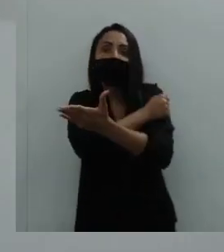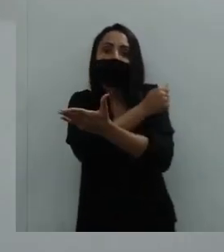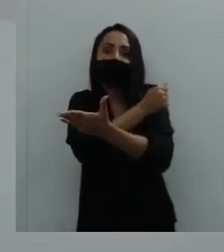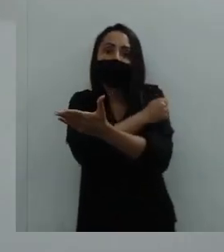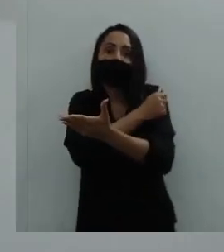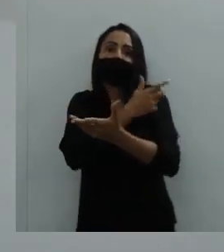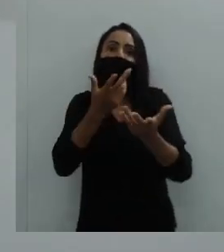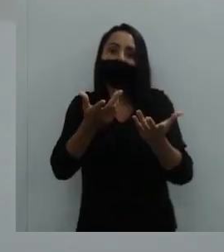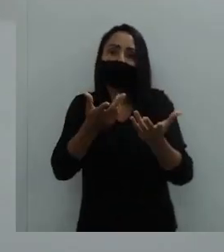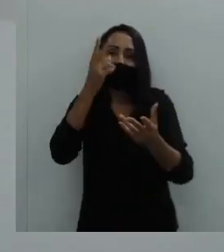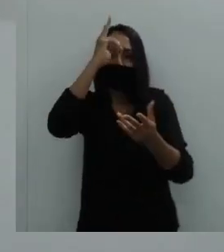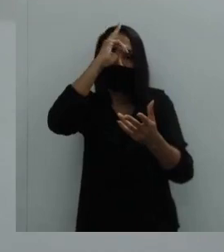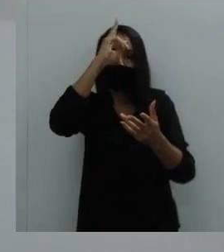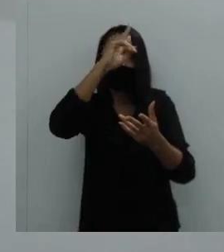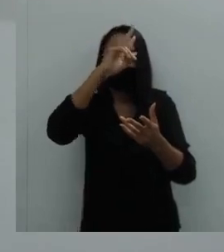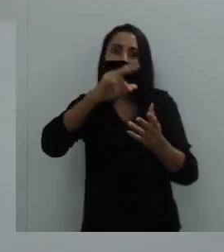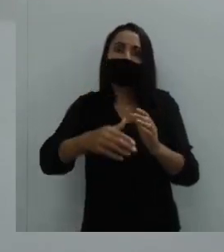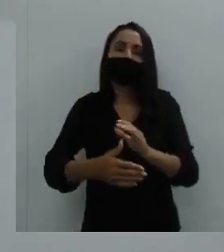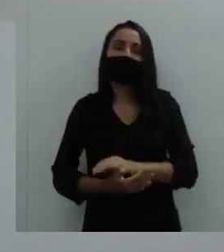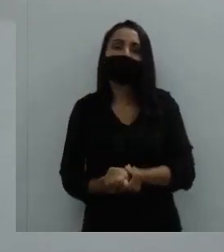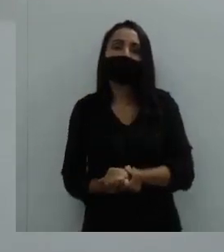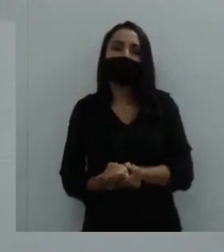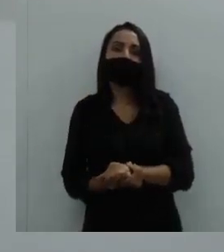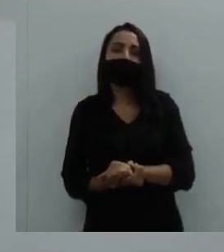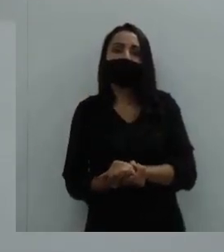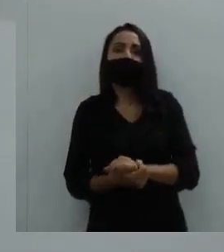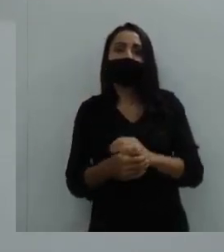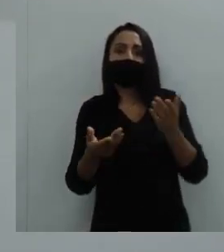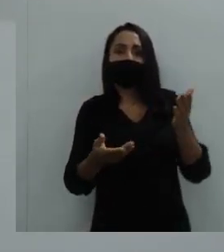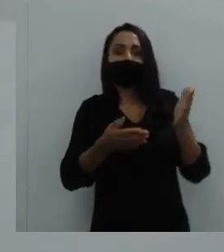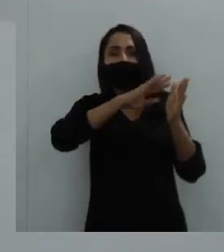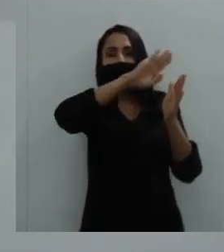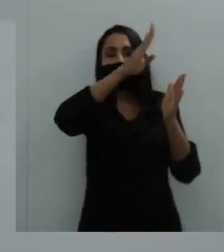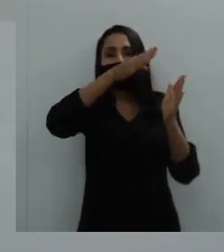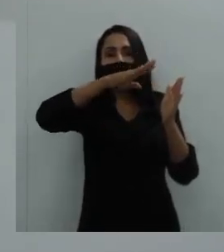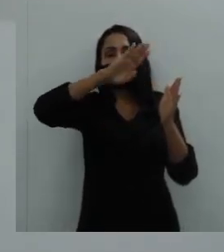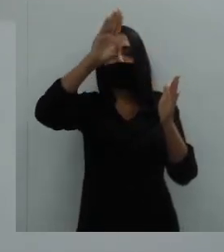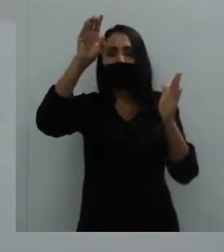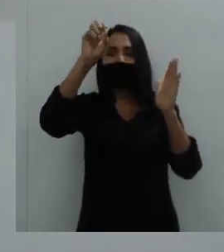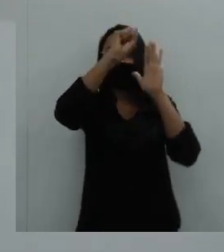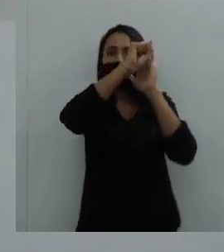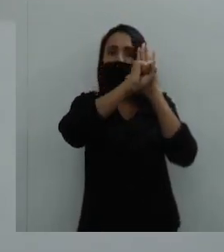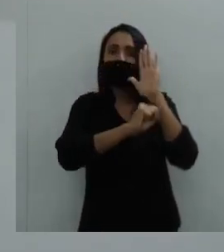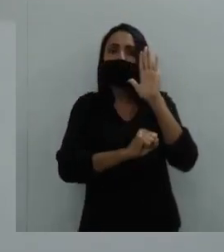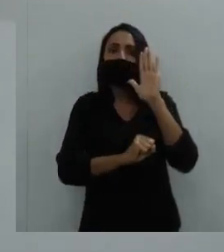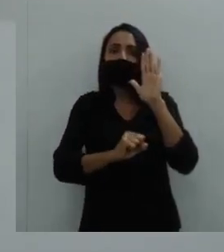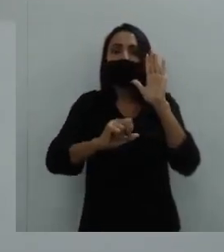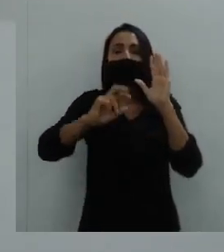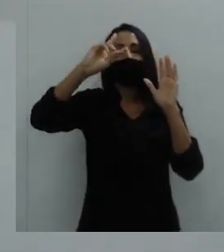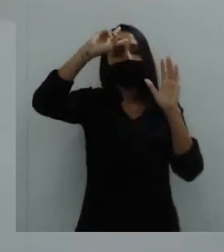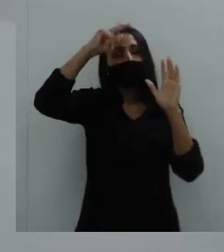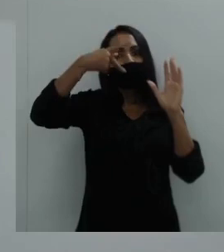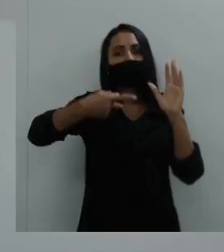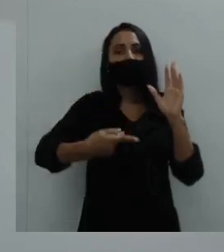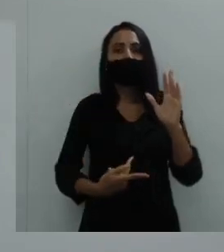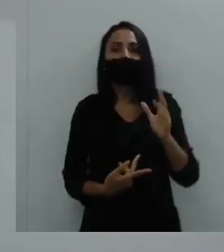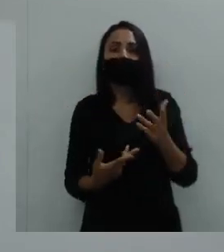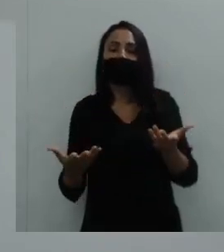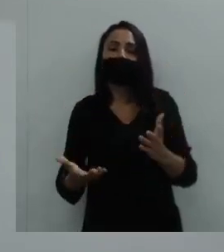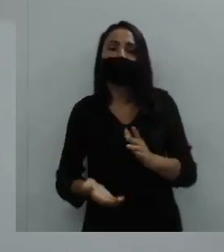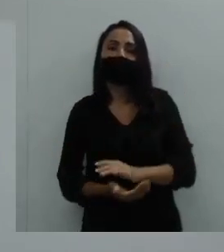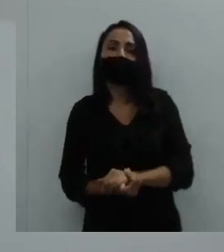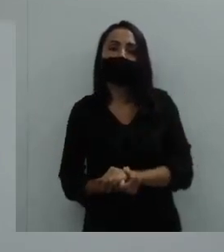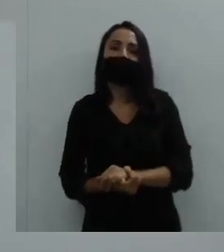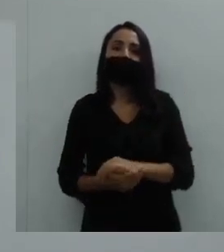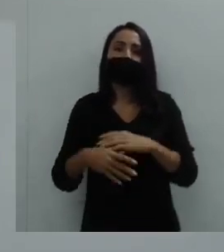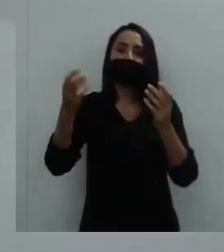mito da caverna, a alegoria. A caverna simboliza o quê? Os seres humanos ali estão representando o quê? A